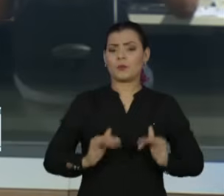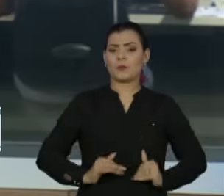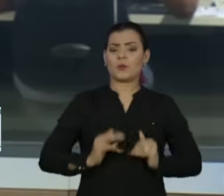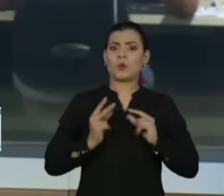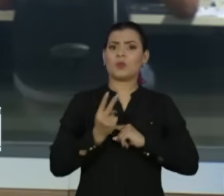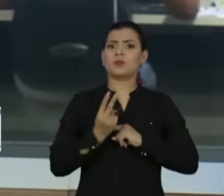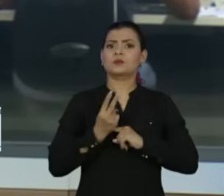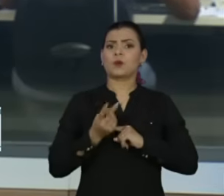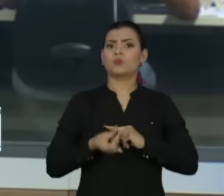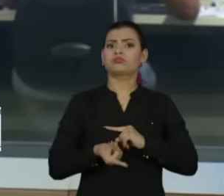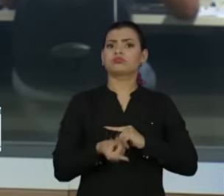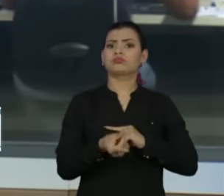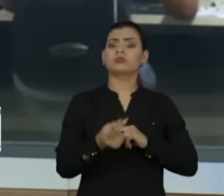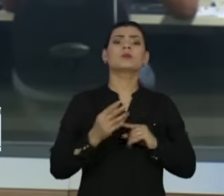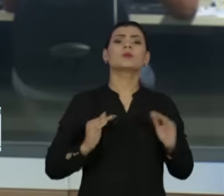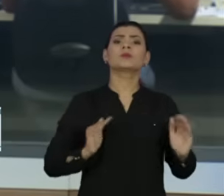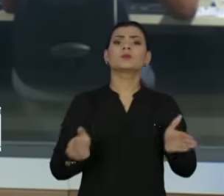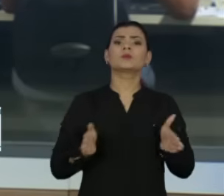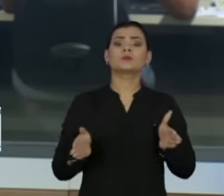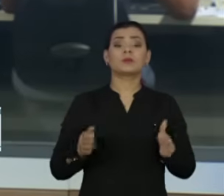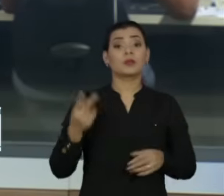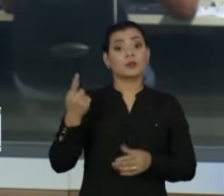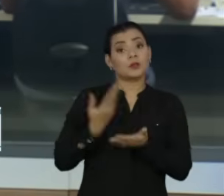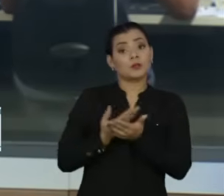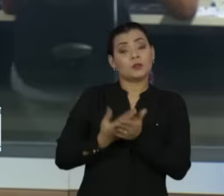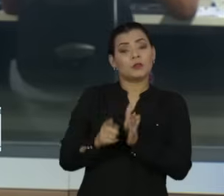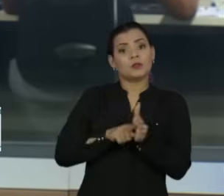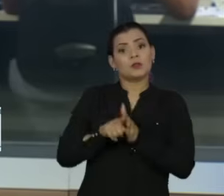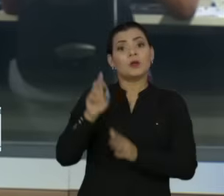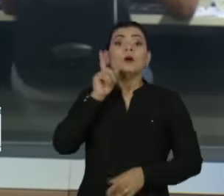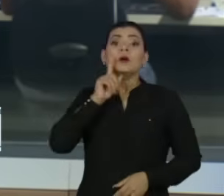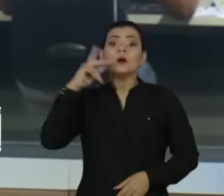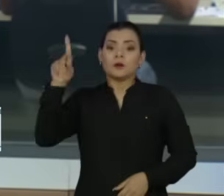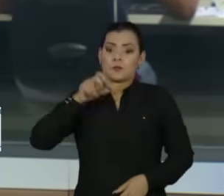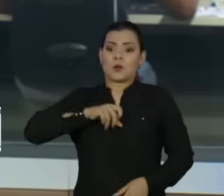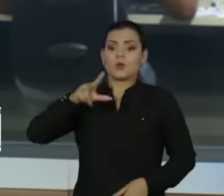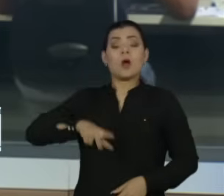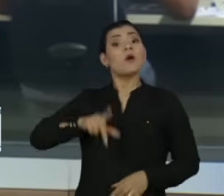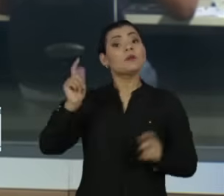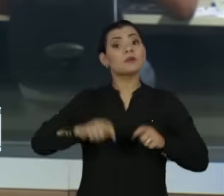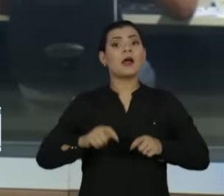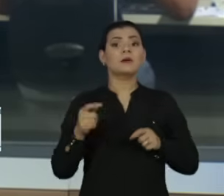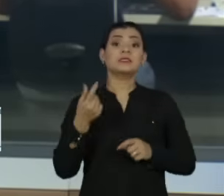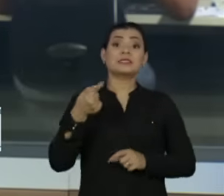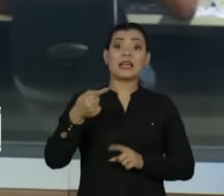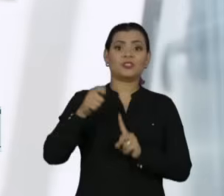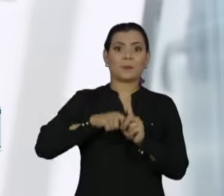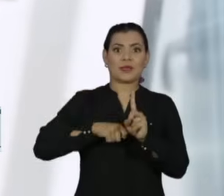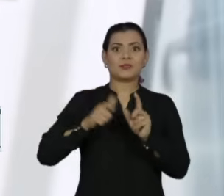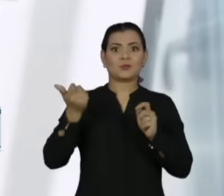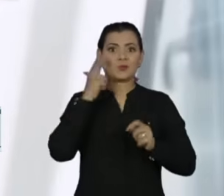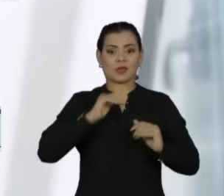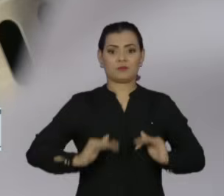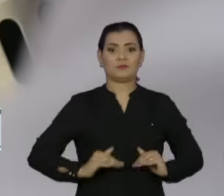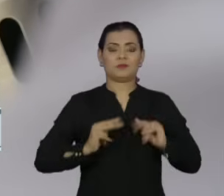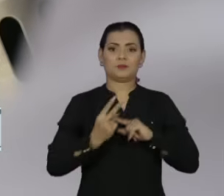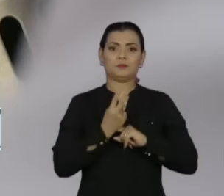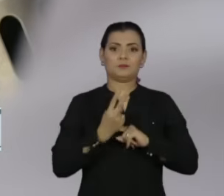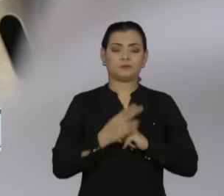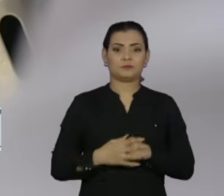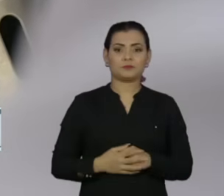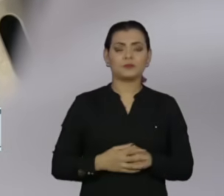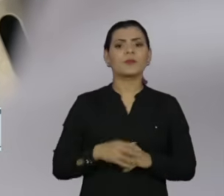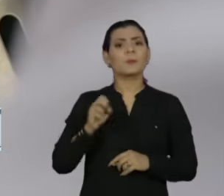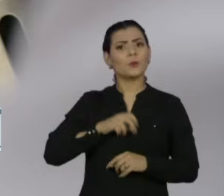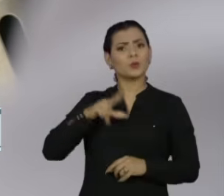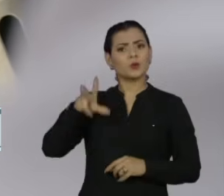anticorpos. 2 estudos feitos nos Estados Unidos e em Portugal apontam que essa imunidade pode ser de pelo menos 7 meses. O estudo feito em